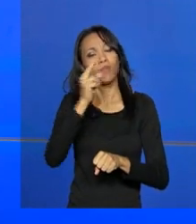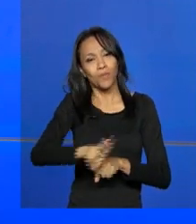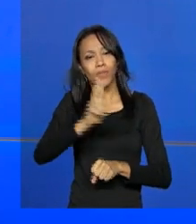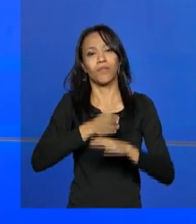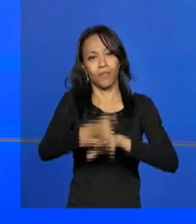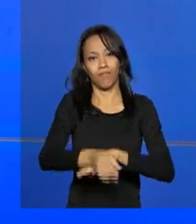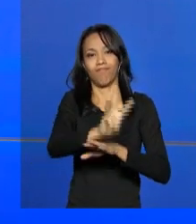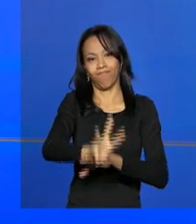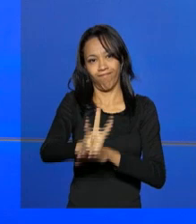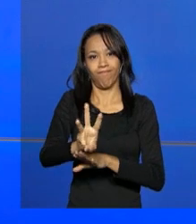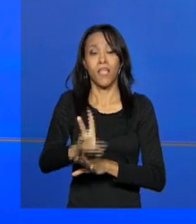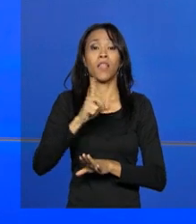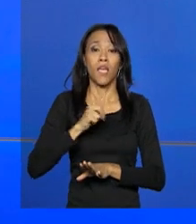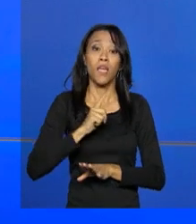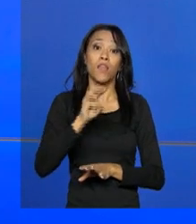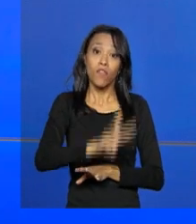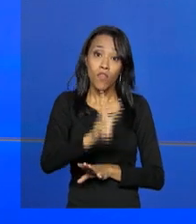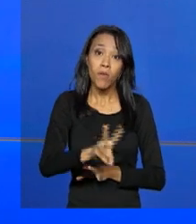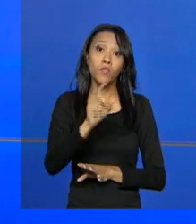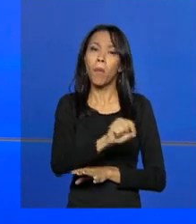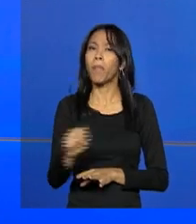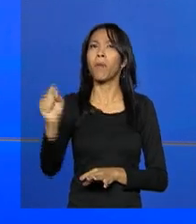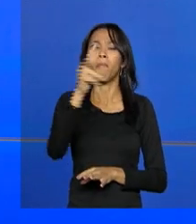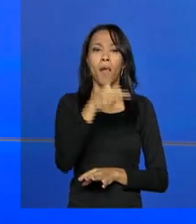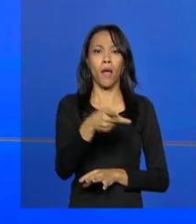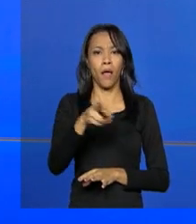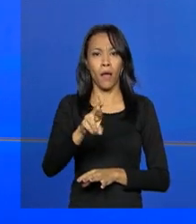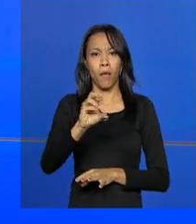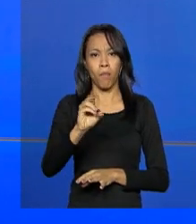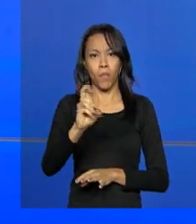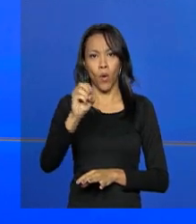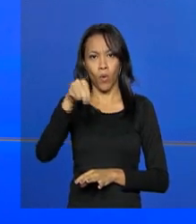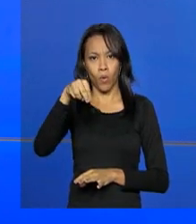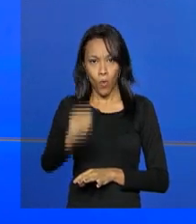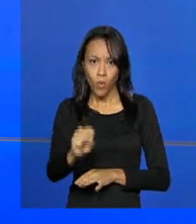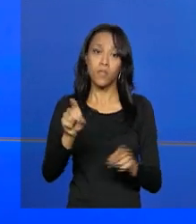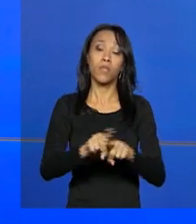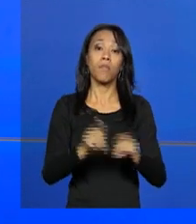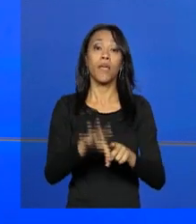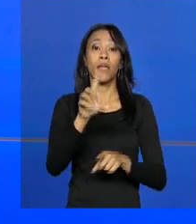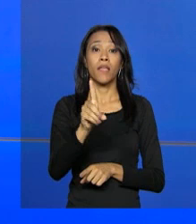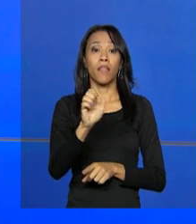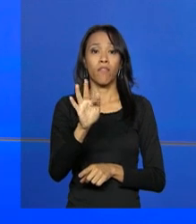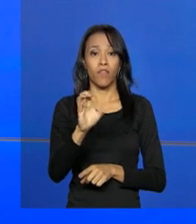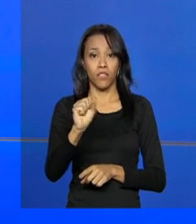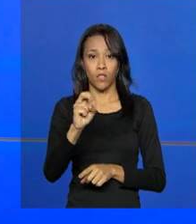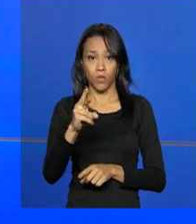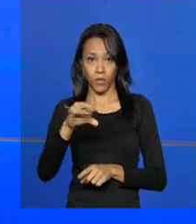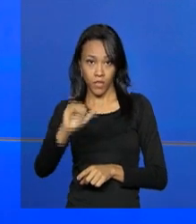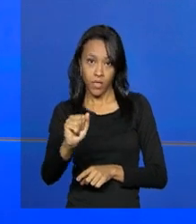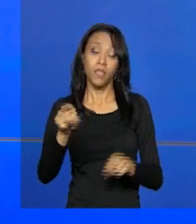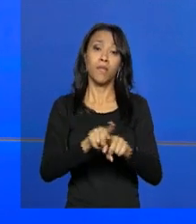portal há ainda informações sobre os procons municipais e estaduais defensorias públicas e a secretaria nacional do